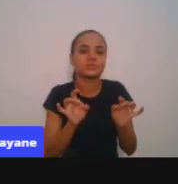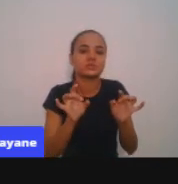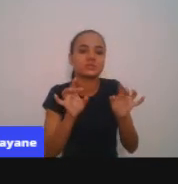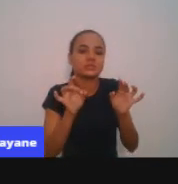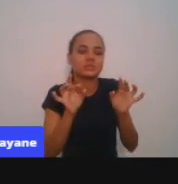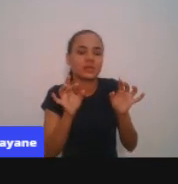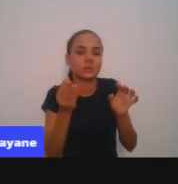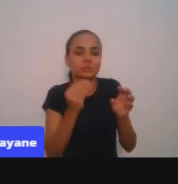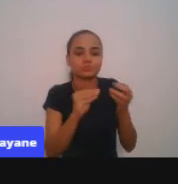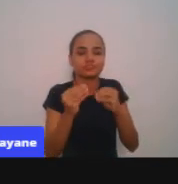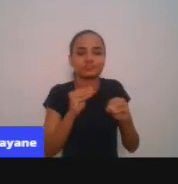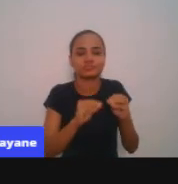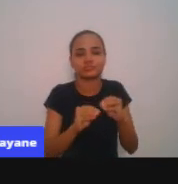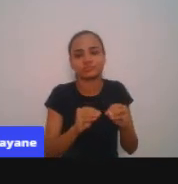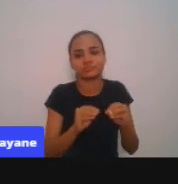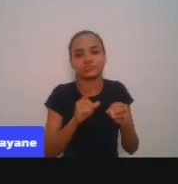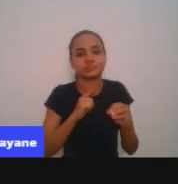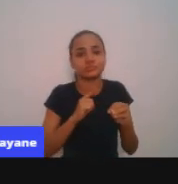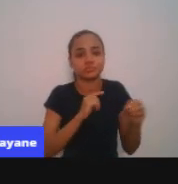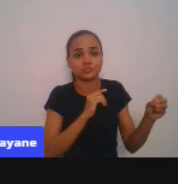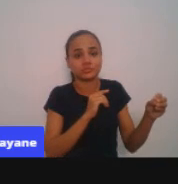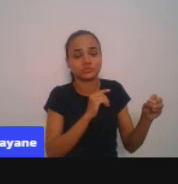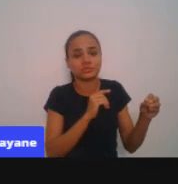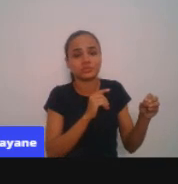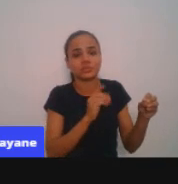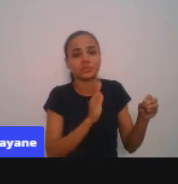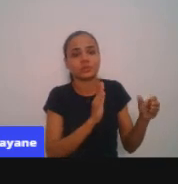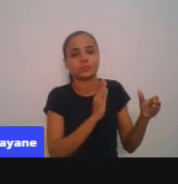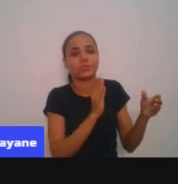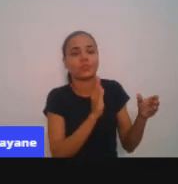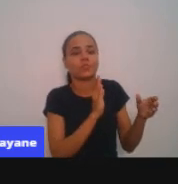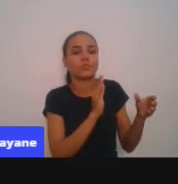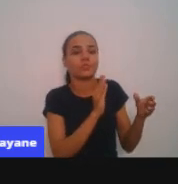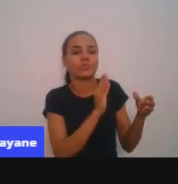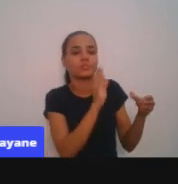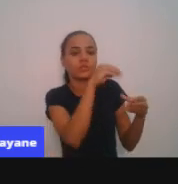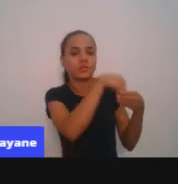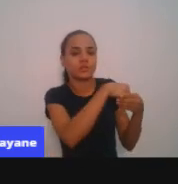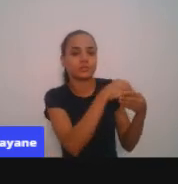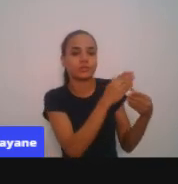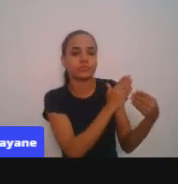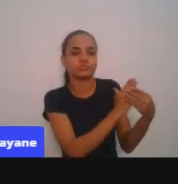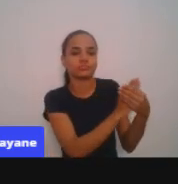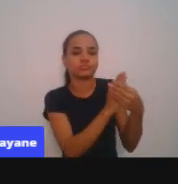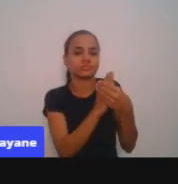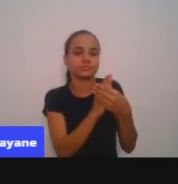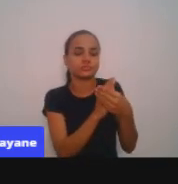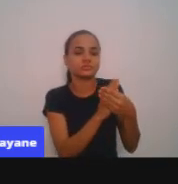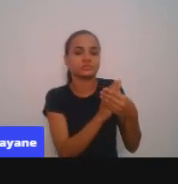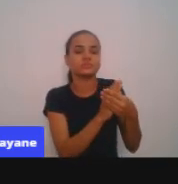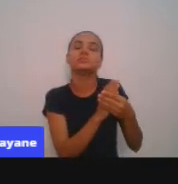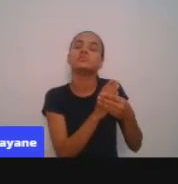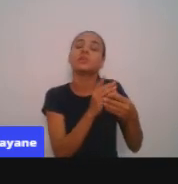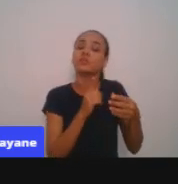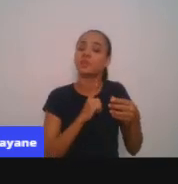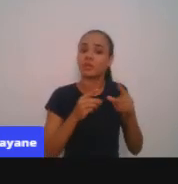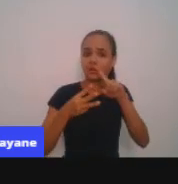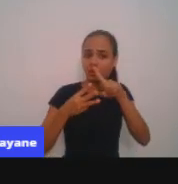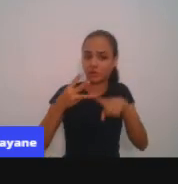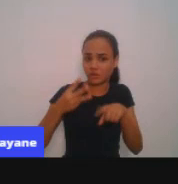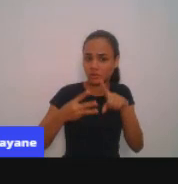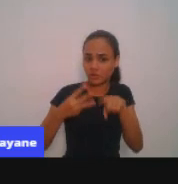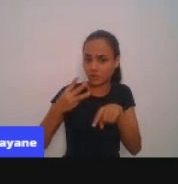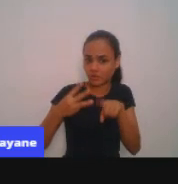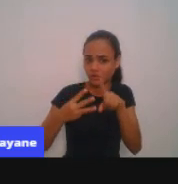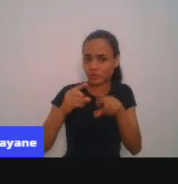esses tutoriais, que eu deixei 3, nós deixamos aí 3 tutoriais para vocês fazerem, para fazer uma